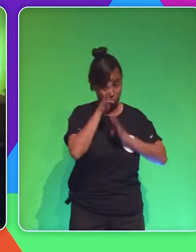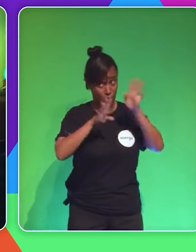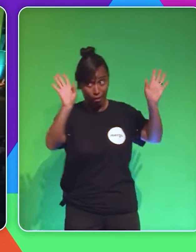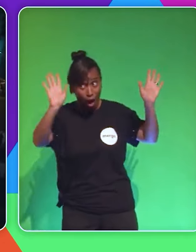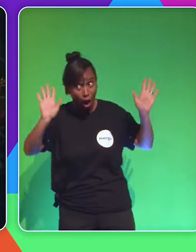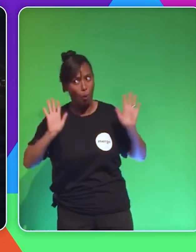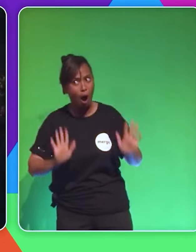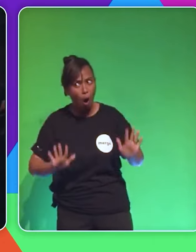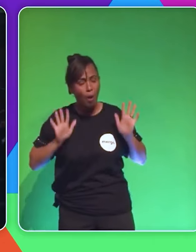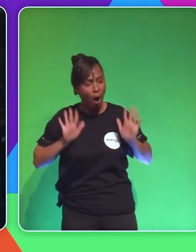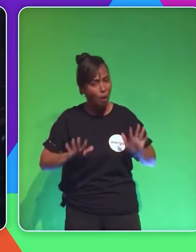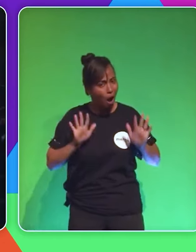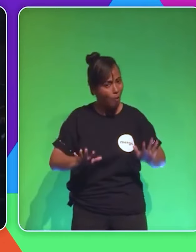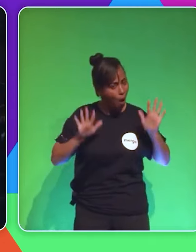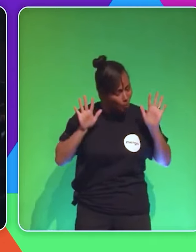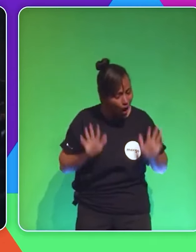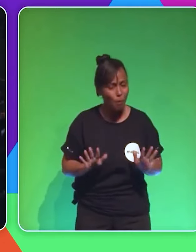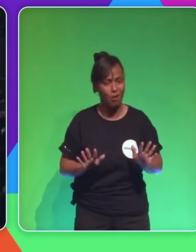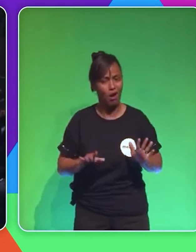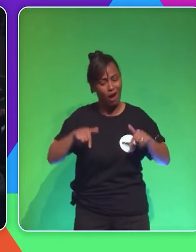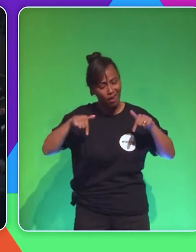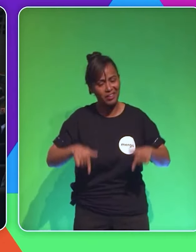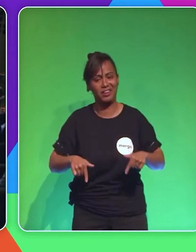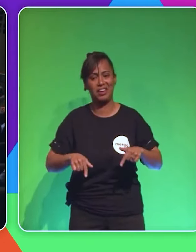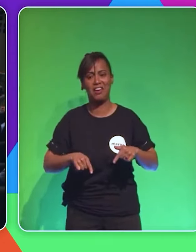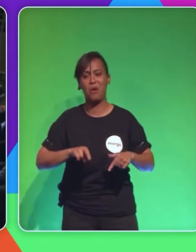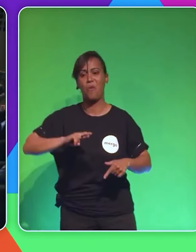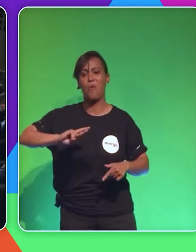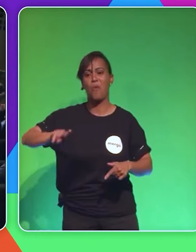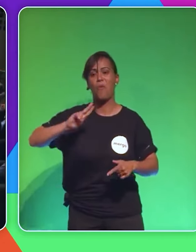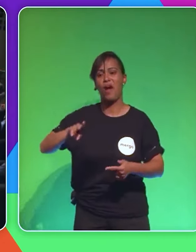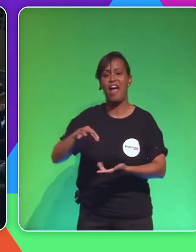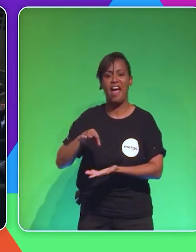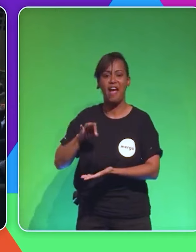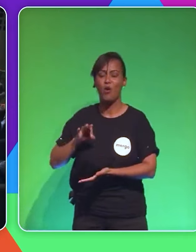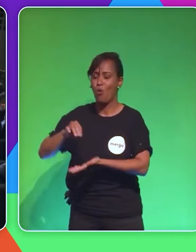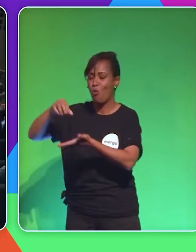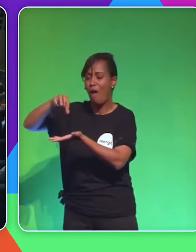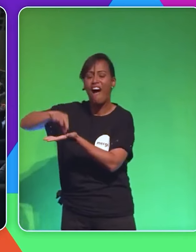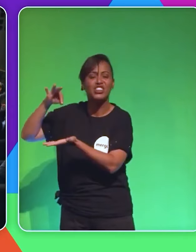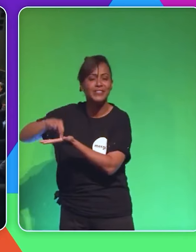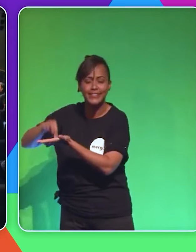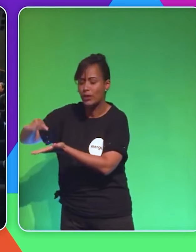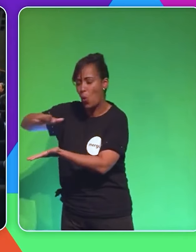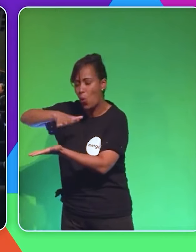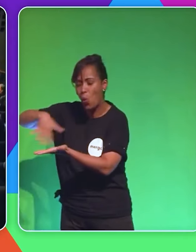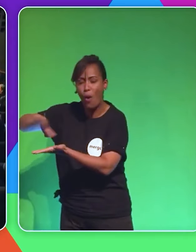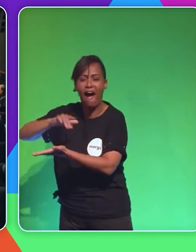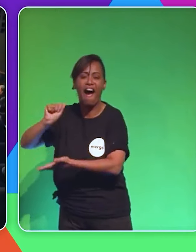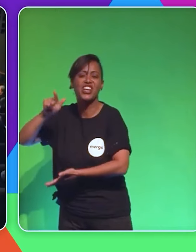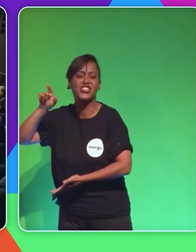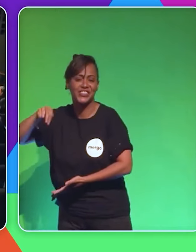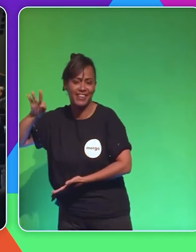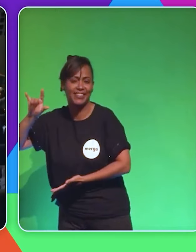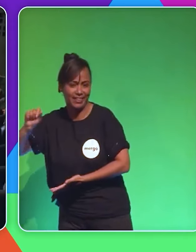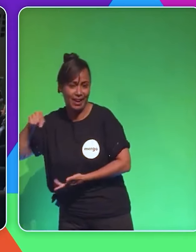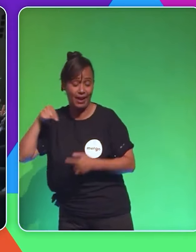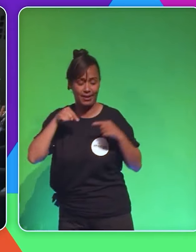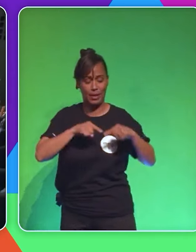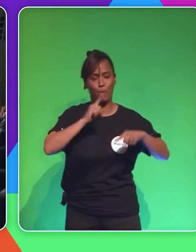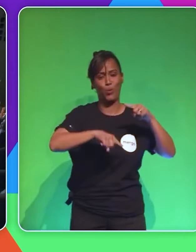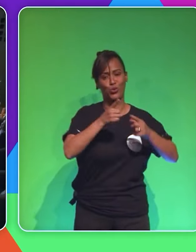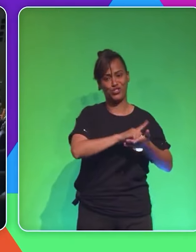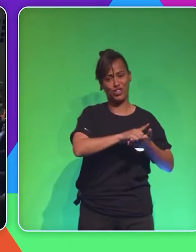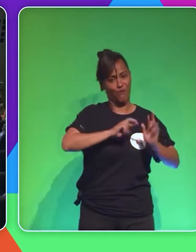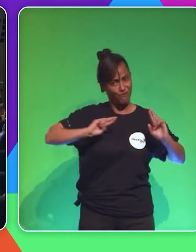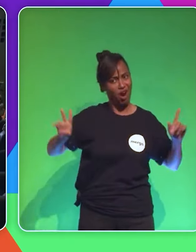digital Então vamos organizar vamos dividir seguinte eu quero que as pessoas